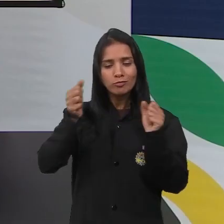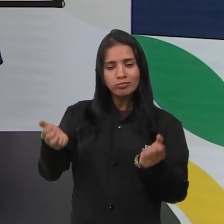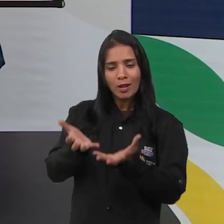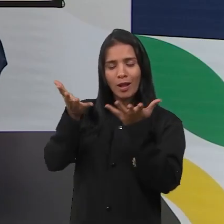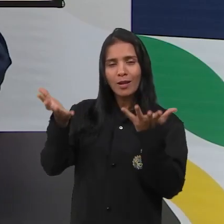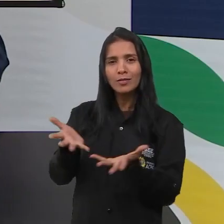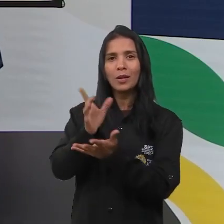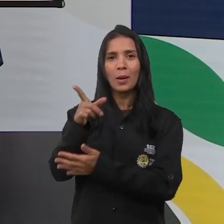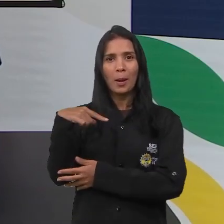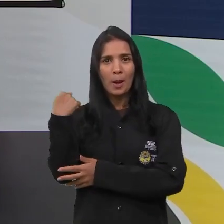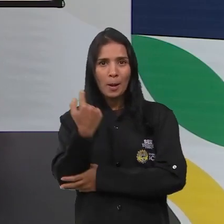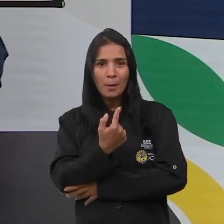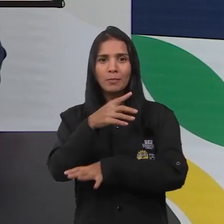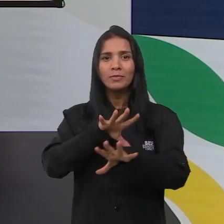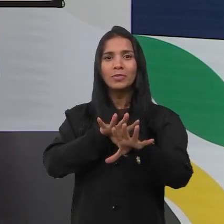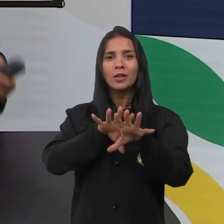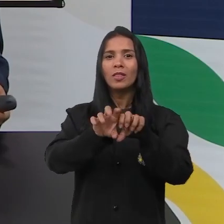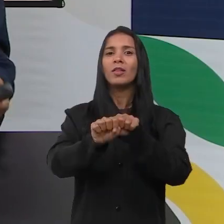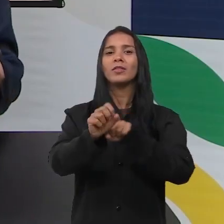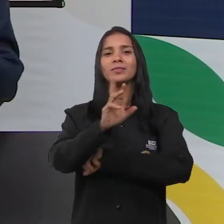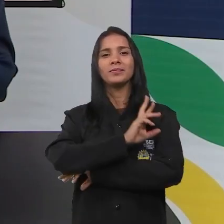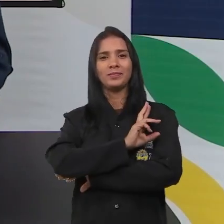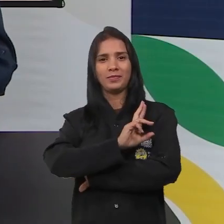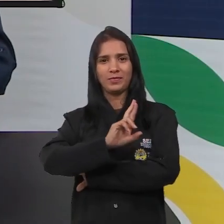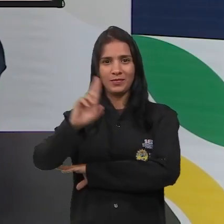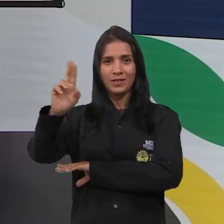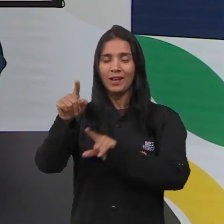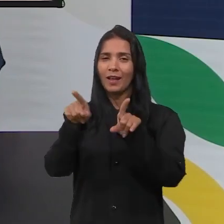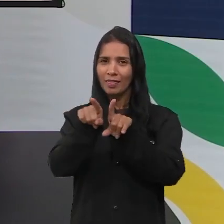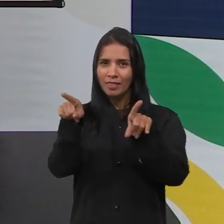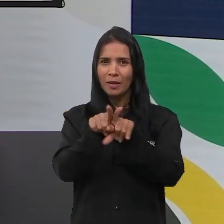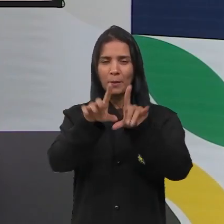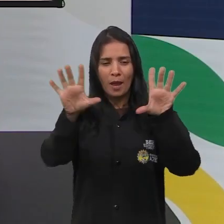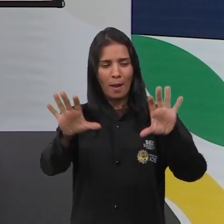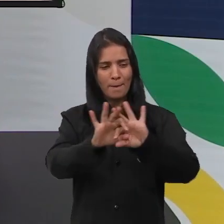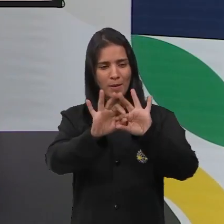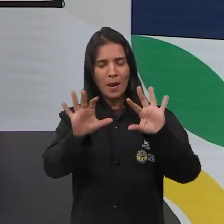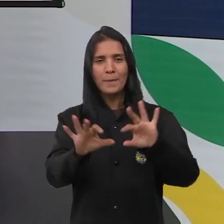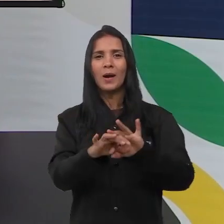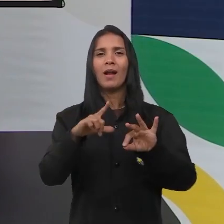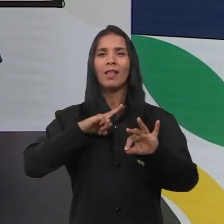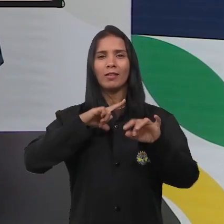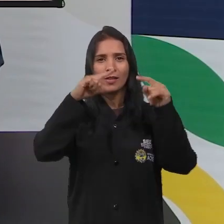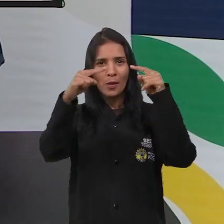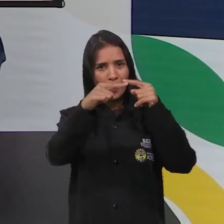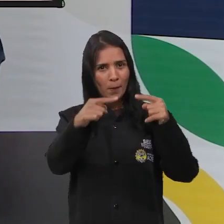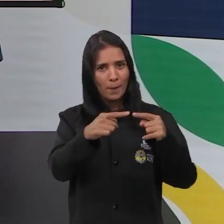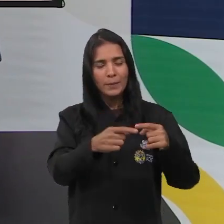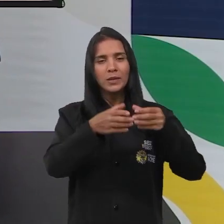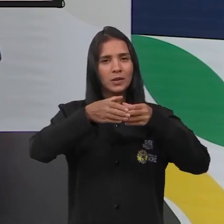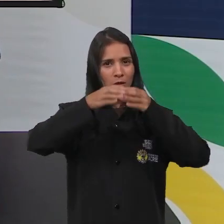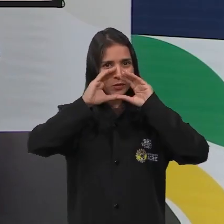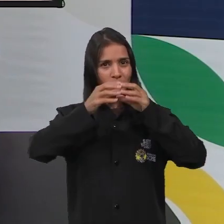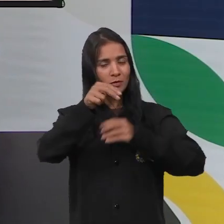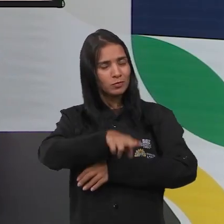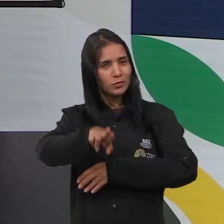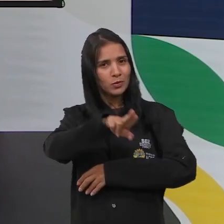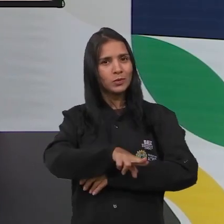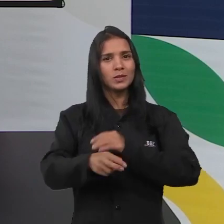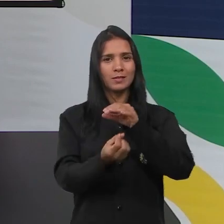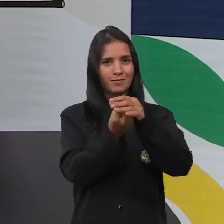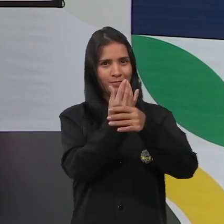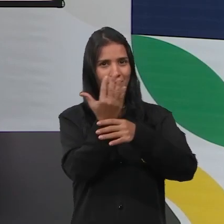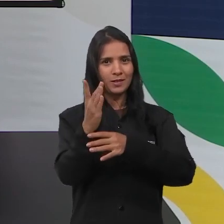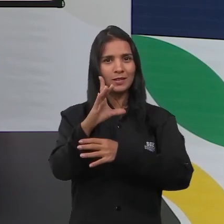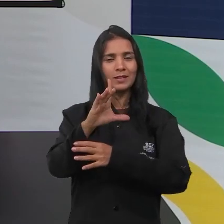formação de outras religiões ligadas aí ao Daime, ligadas principalmente à utilização dessa planta,